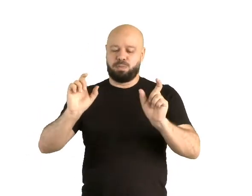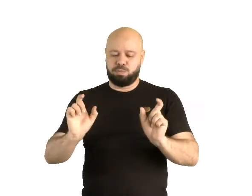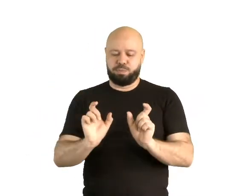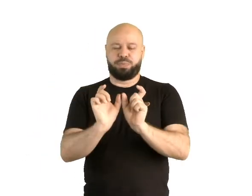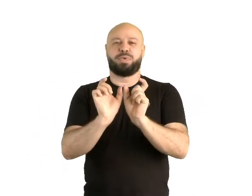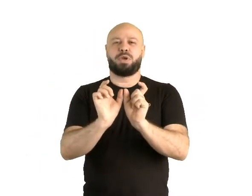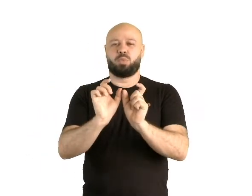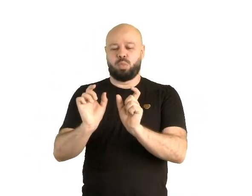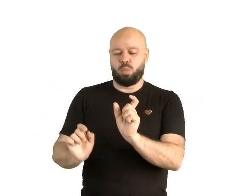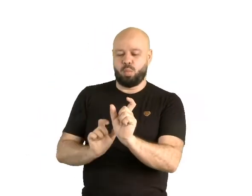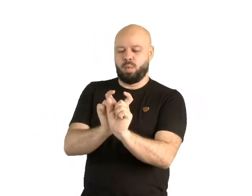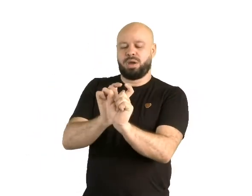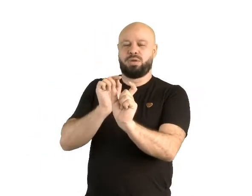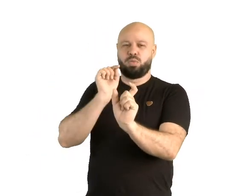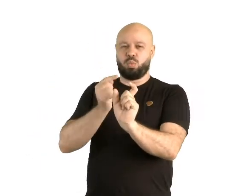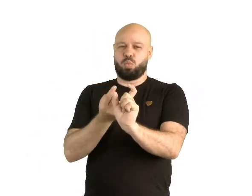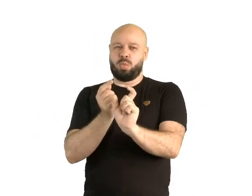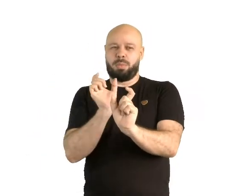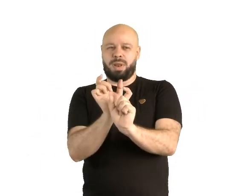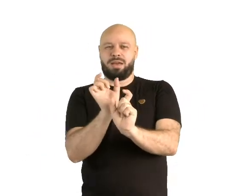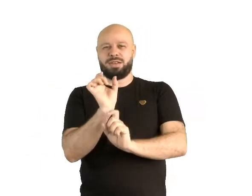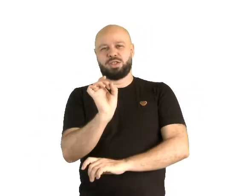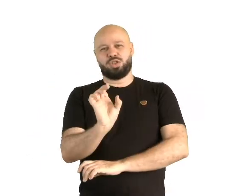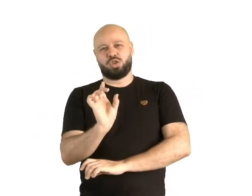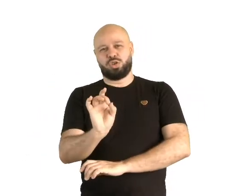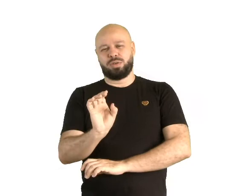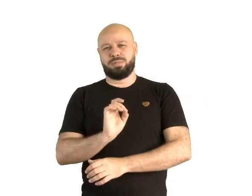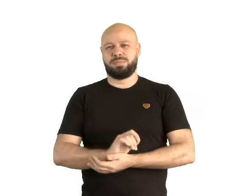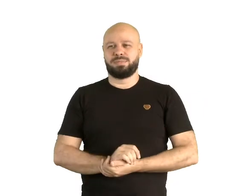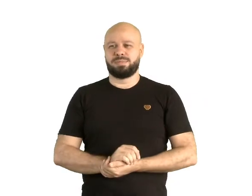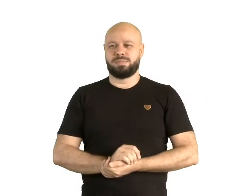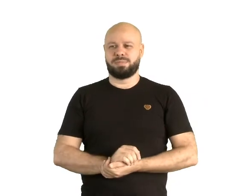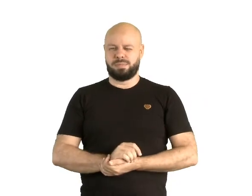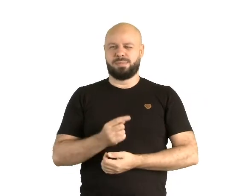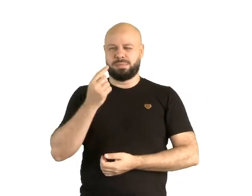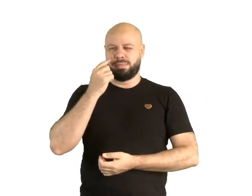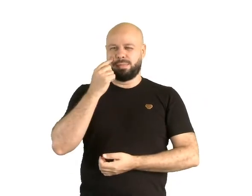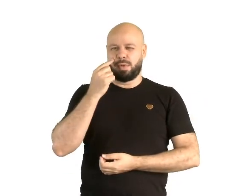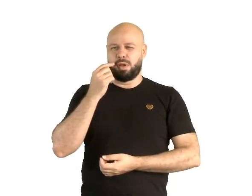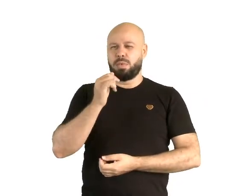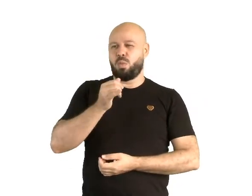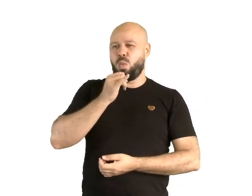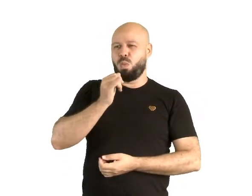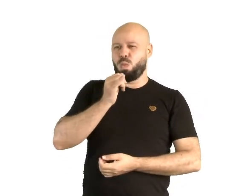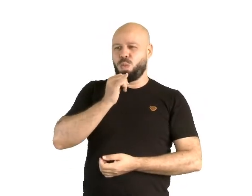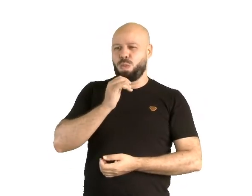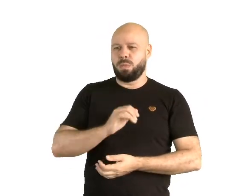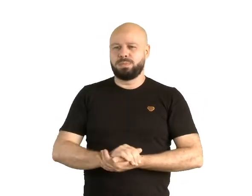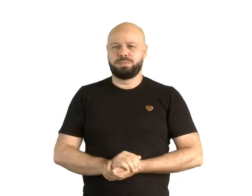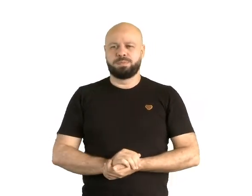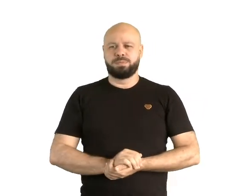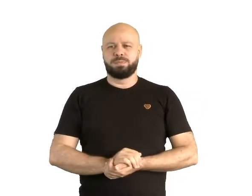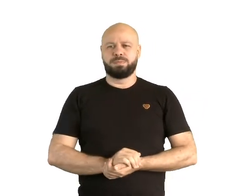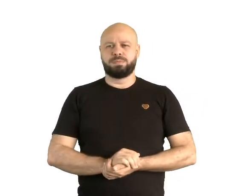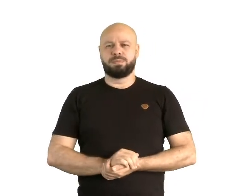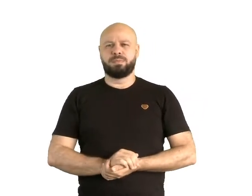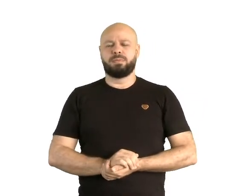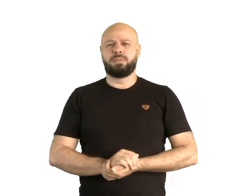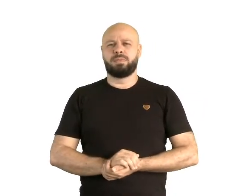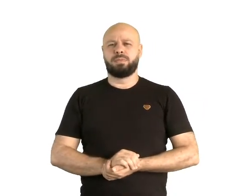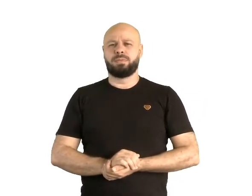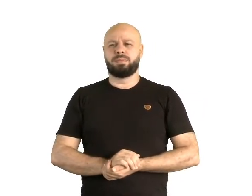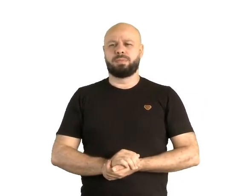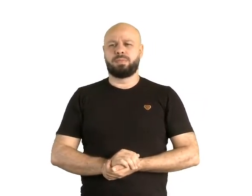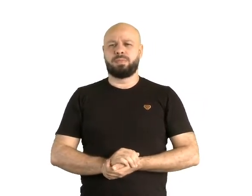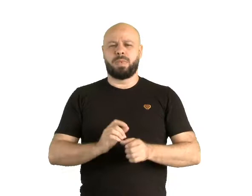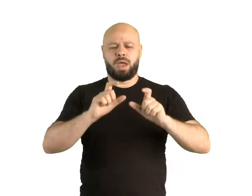nesse, o nessa e o nisso. Vamos ver um exemplo? Então, vamos lá. Nós temos o seguinte,